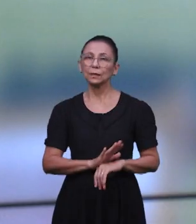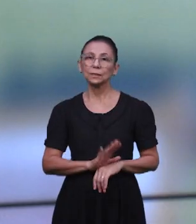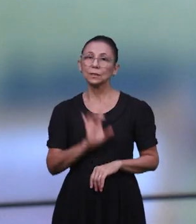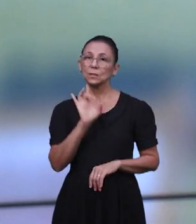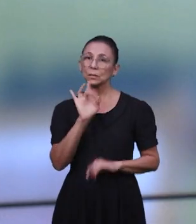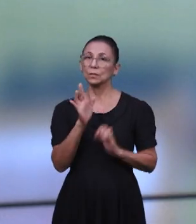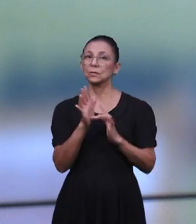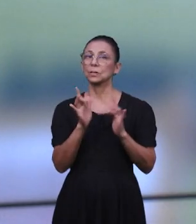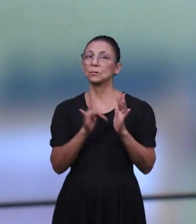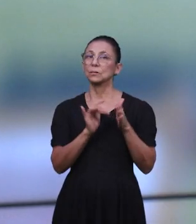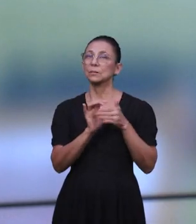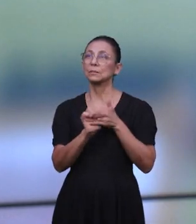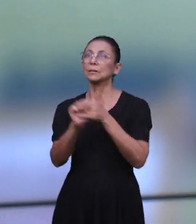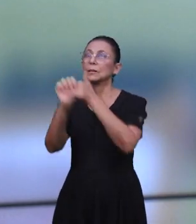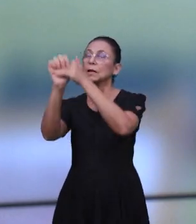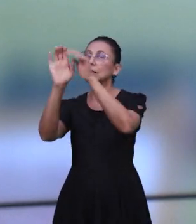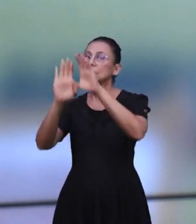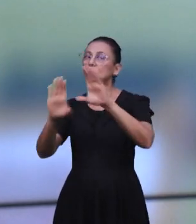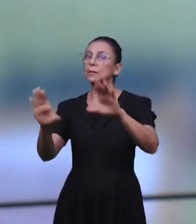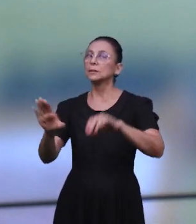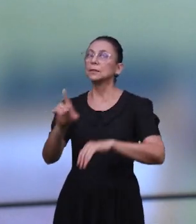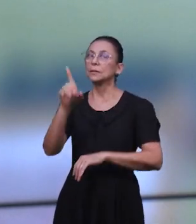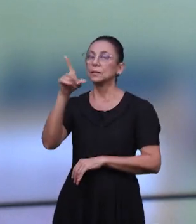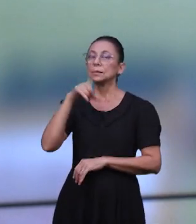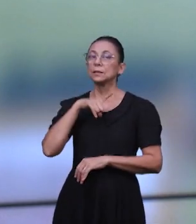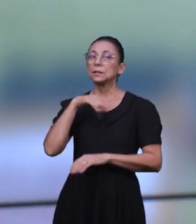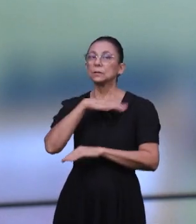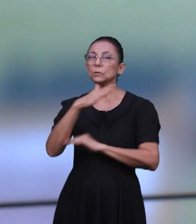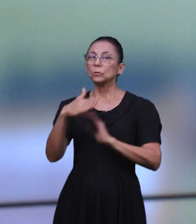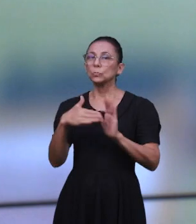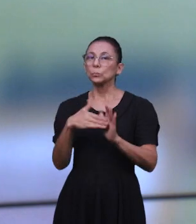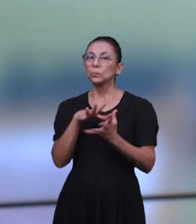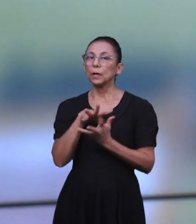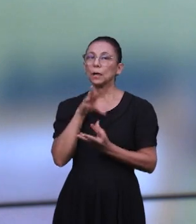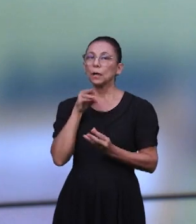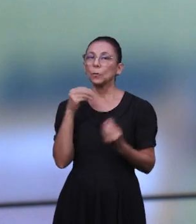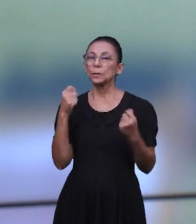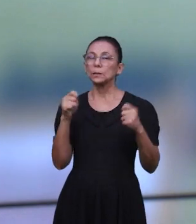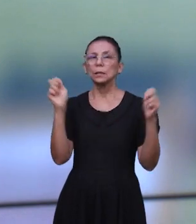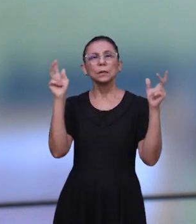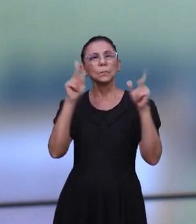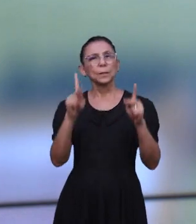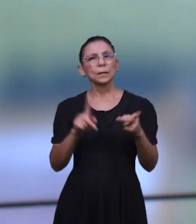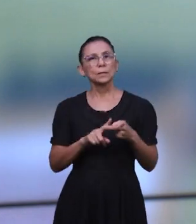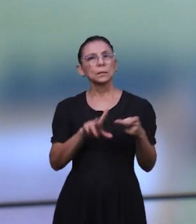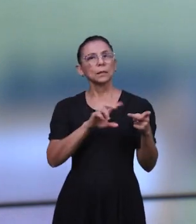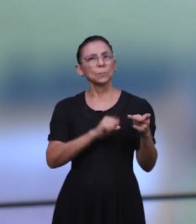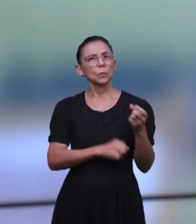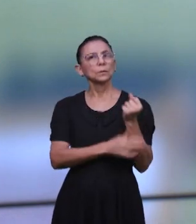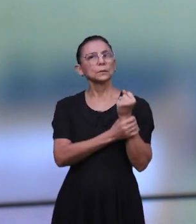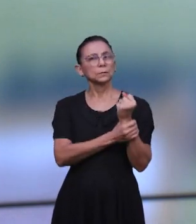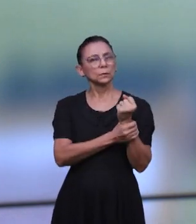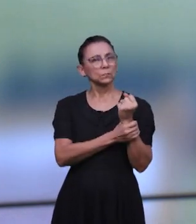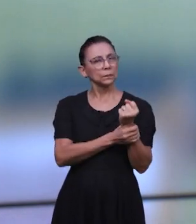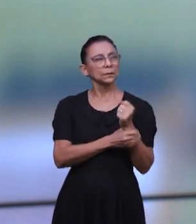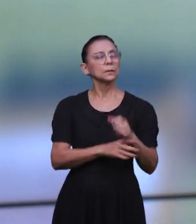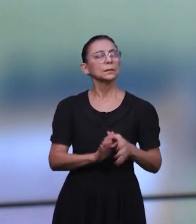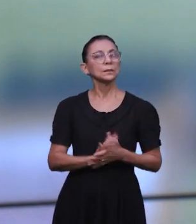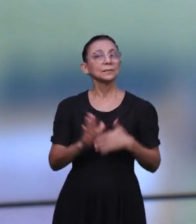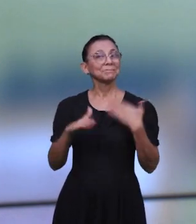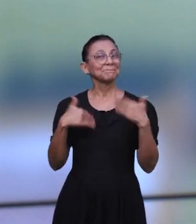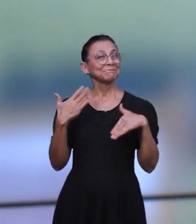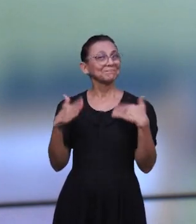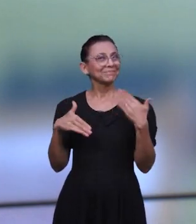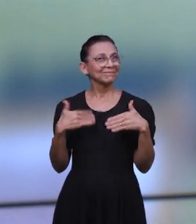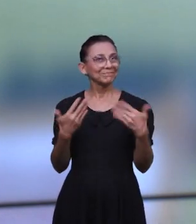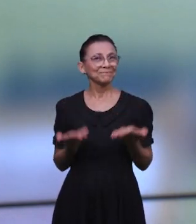céu. Nele encontramos En lui, nous tudo que retrouvons a nossa alma tout ce necessita. dont notre âme a besoin, la paix, l'amour, l'assurance,